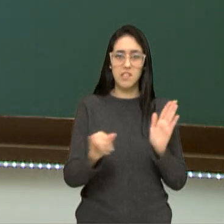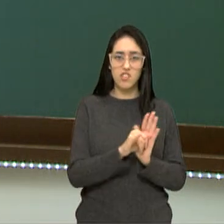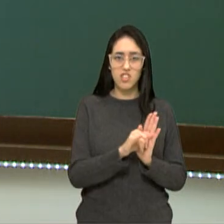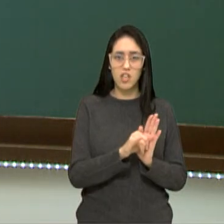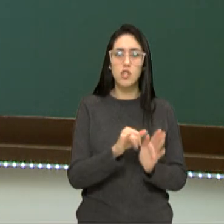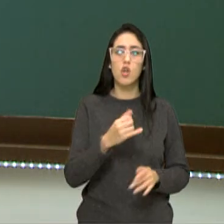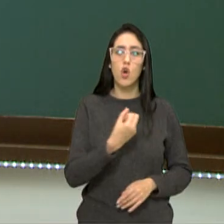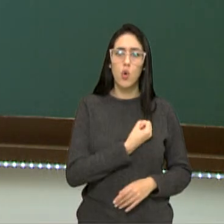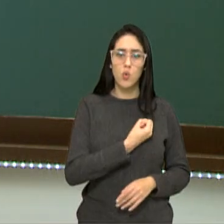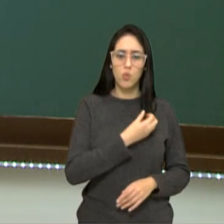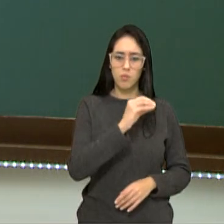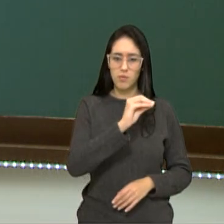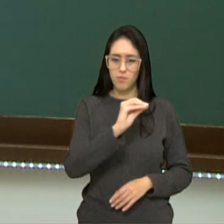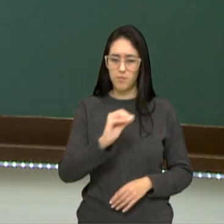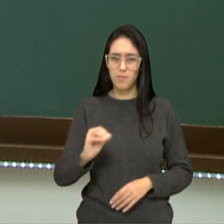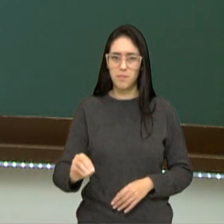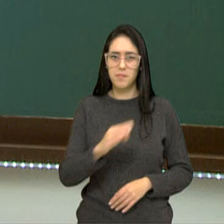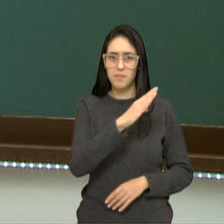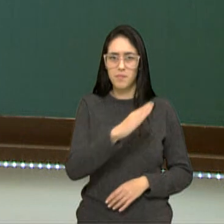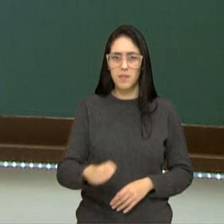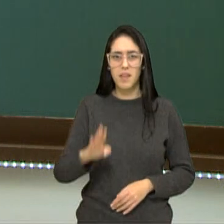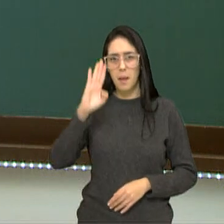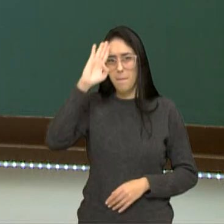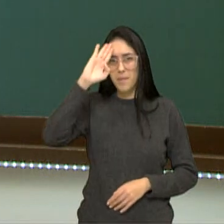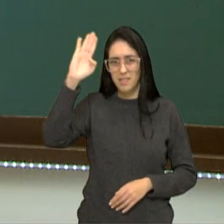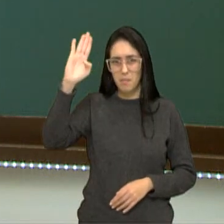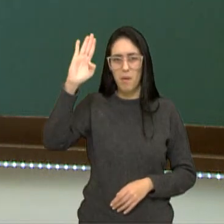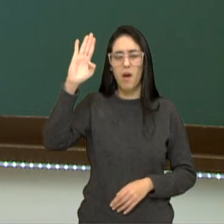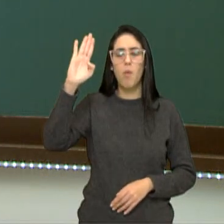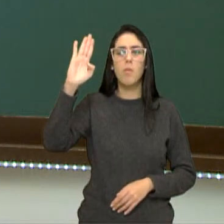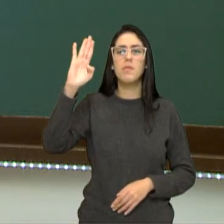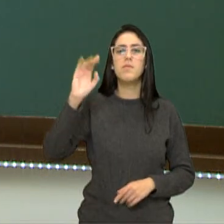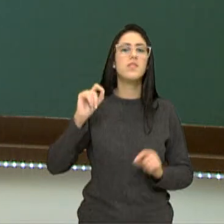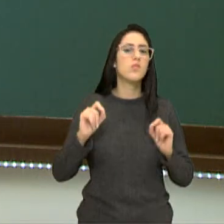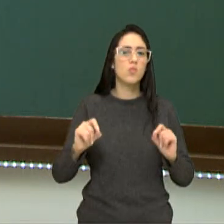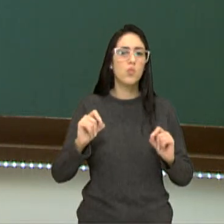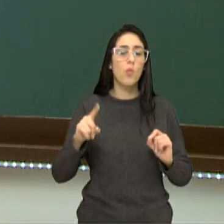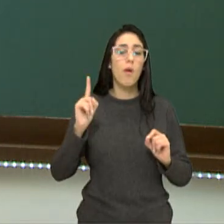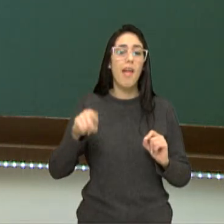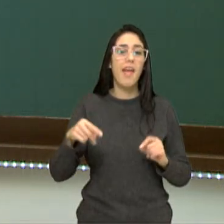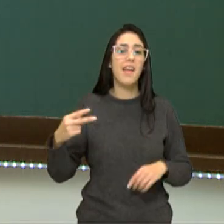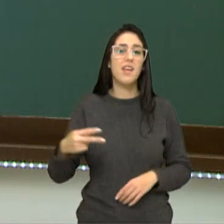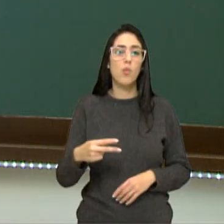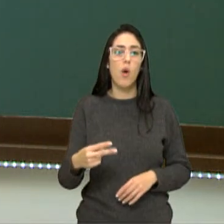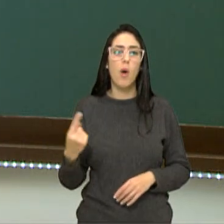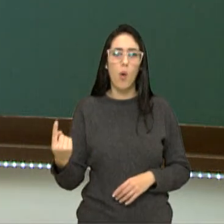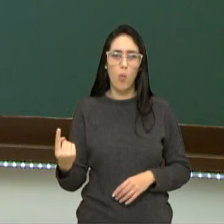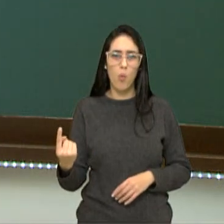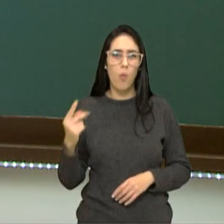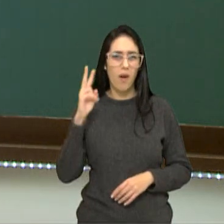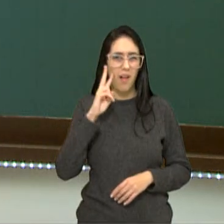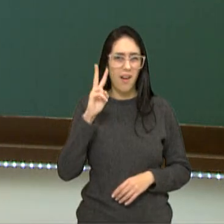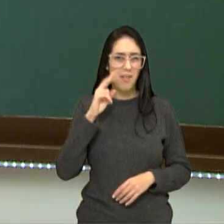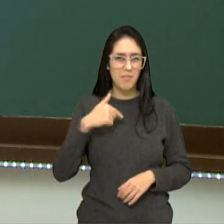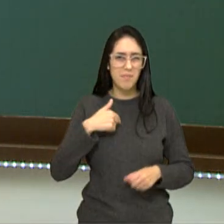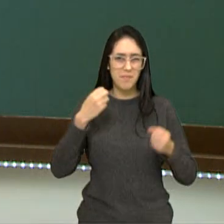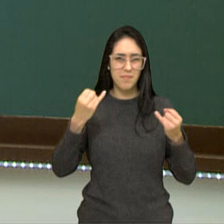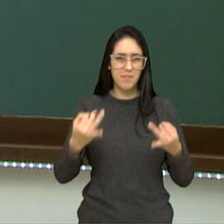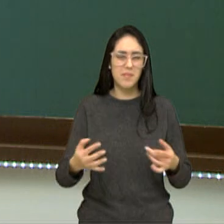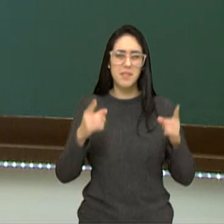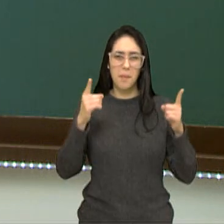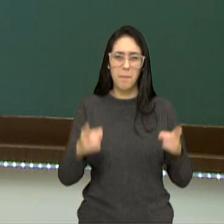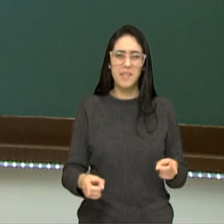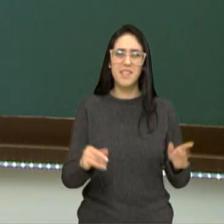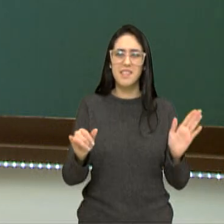os elementos da diagonal principal, eles são iguais a 1. Lembra que a gente já viu matriz